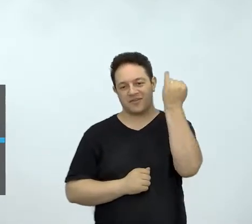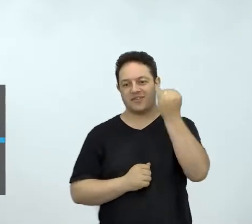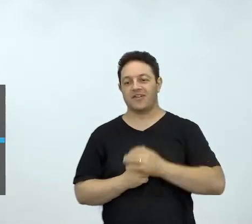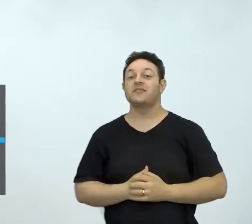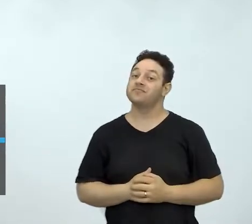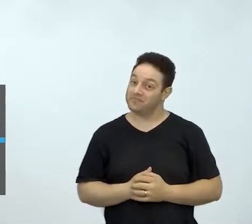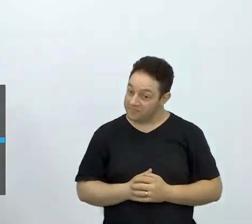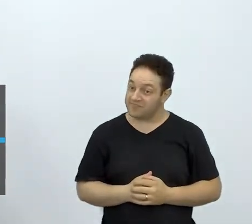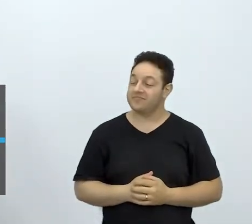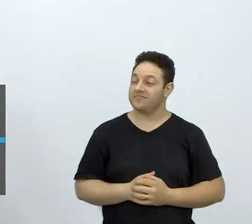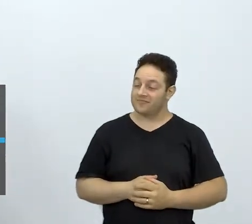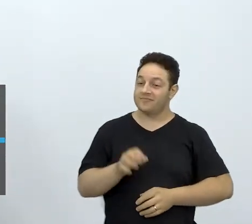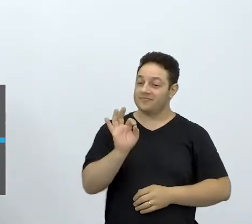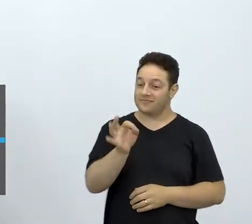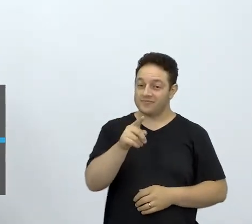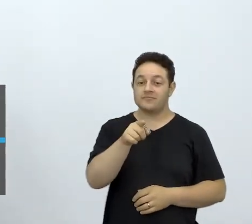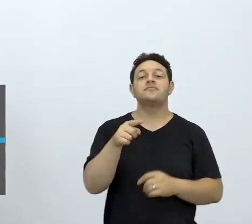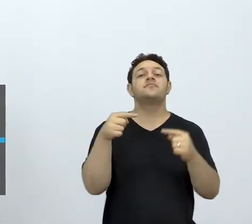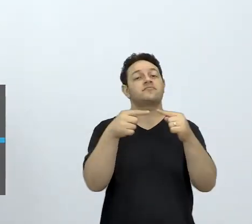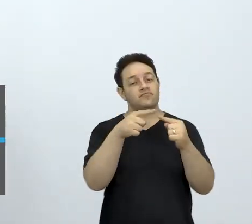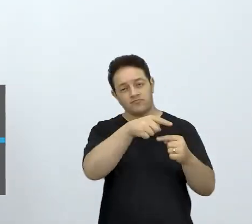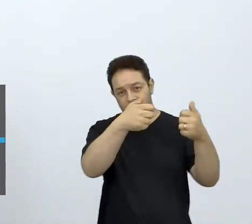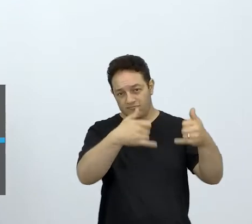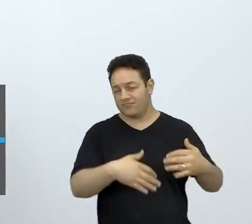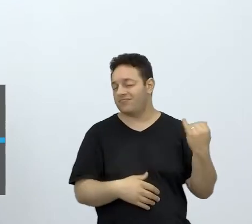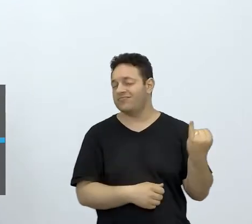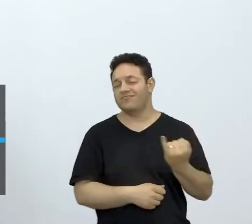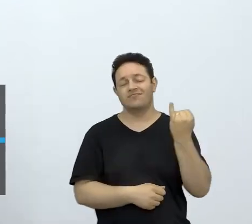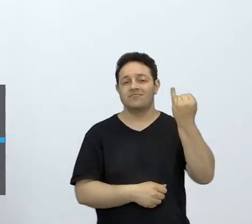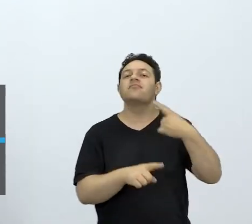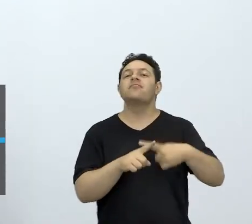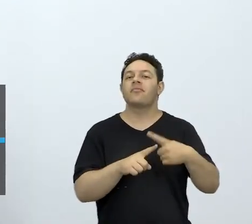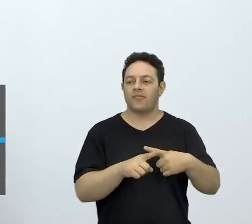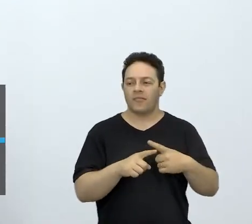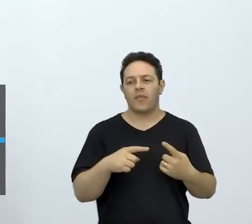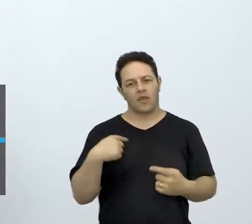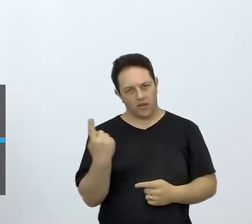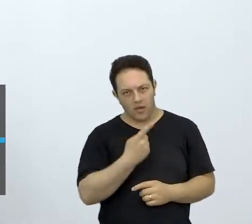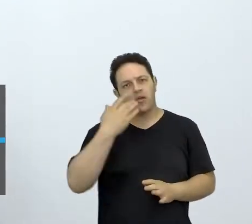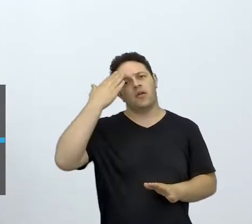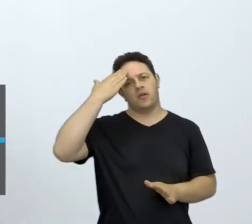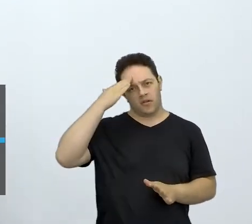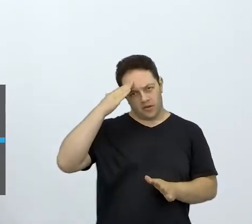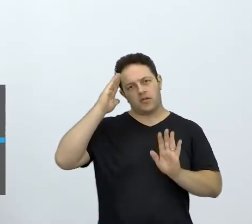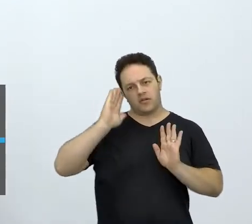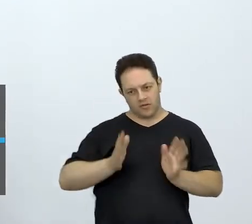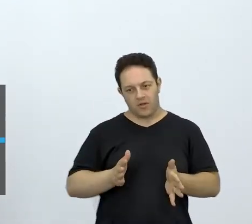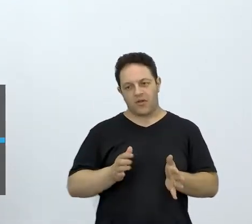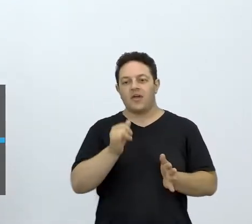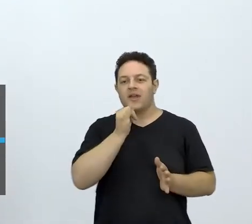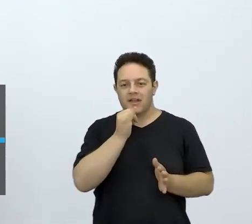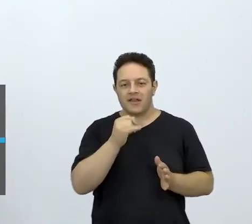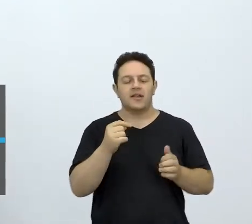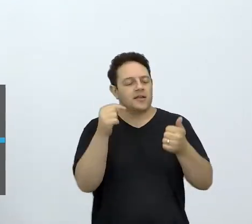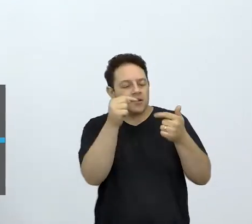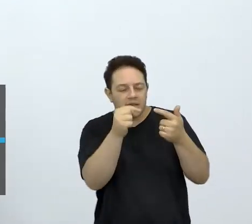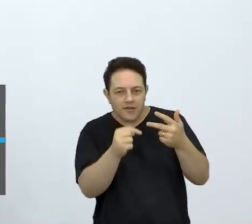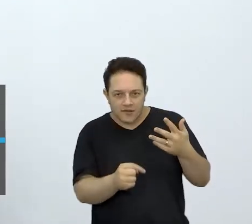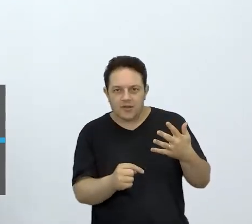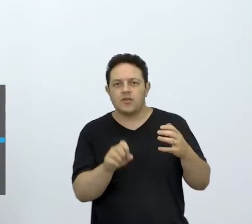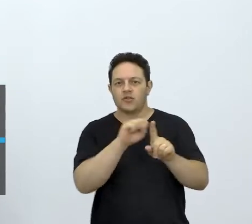esse é um ponto fundamental, né? Porque nós já estamos entendendo que nós temos, dentro das ciências